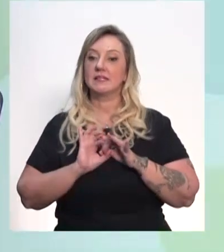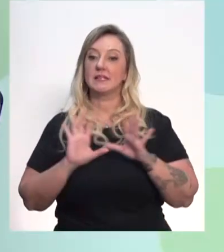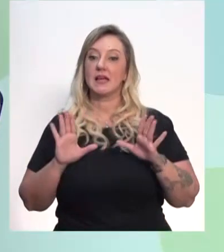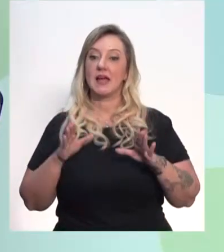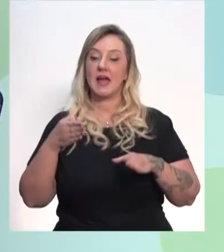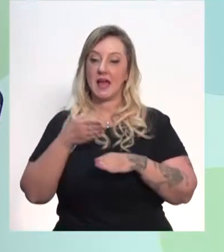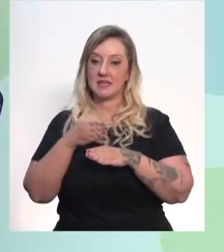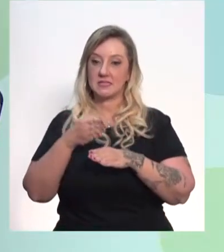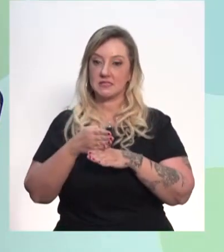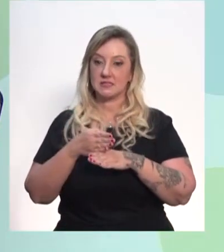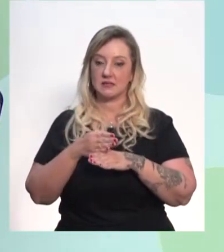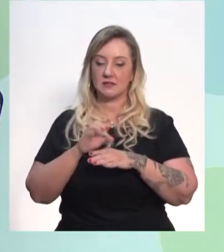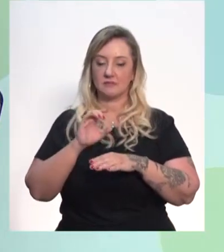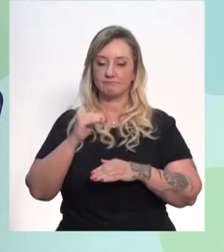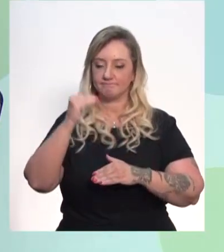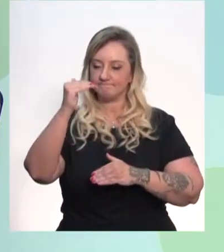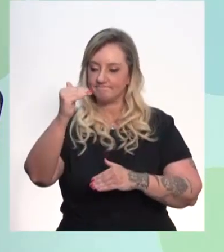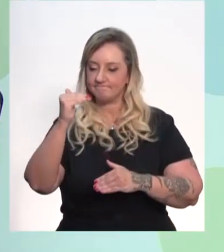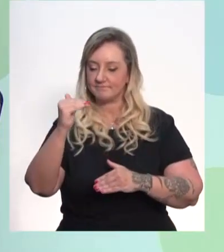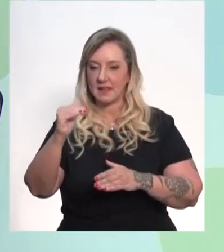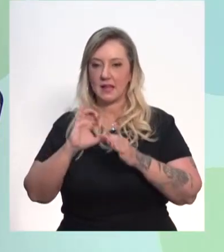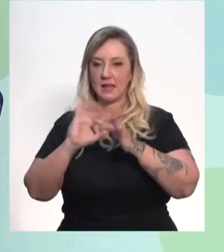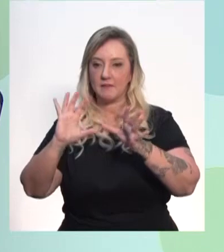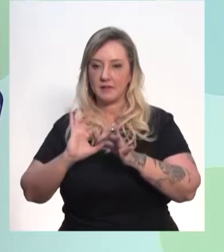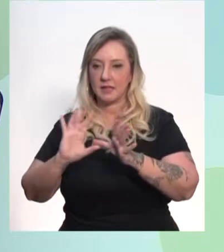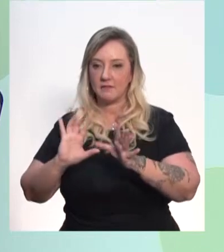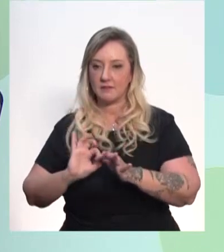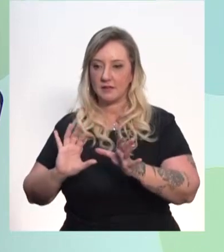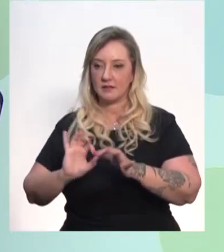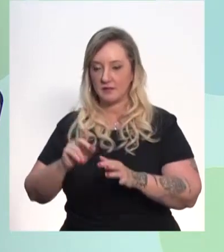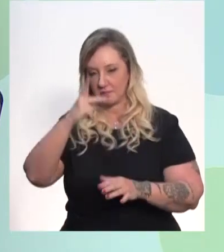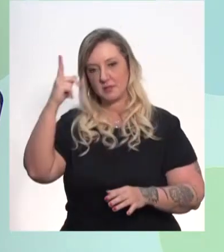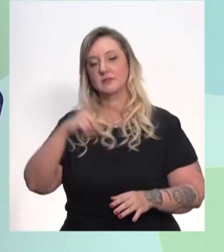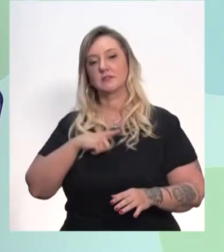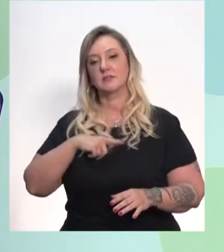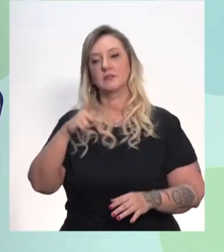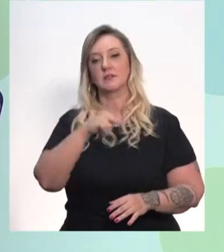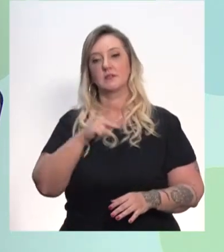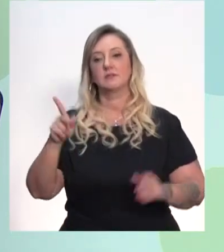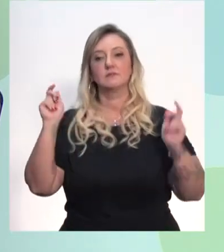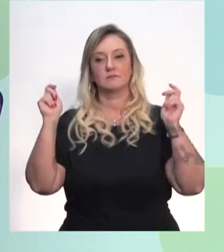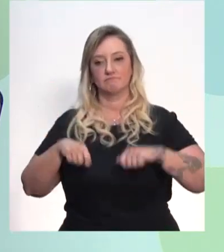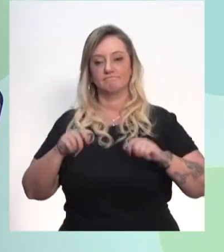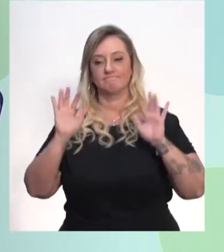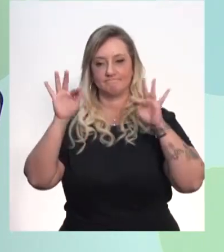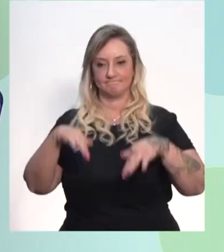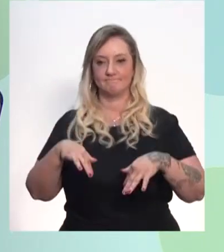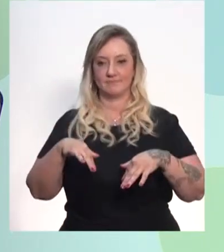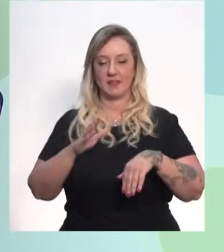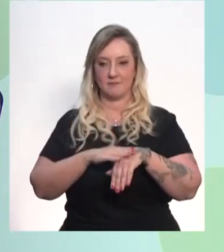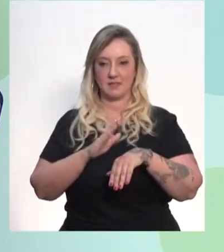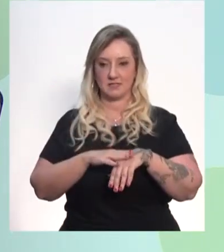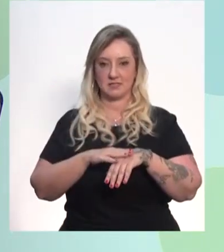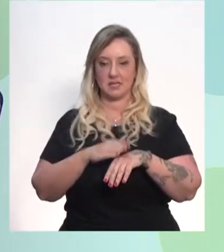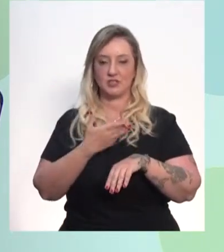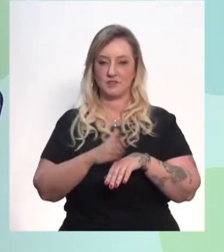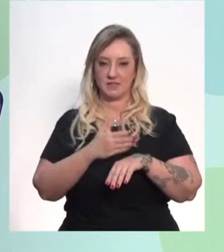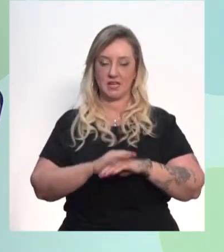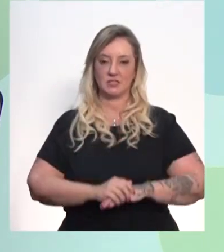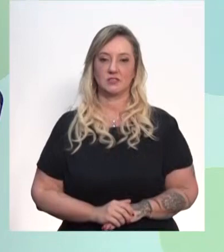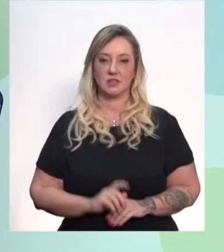de hábito, né? Quer dizer, todo mundo sabe, ninguém tem intenção de atrapalhar, mas você acaba esquecendo. Esquece. Assim como muitas vezes na hora de falar você esquece